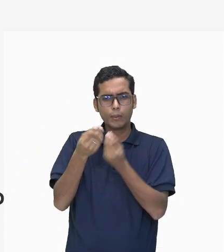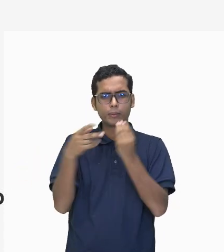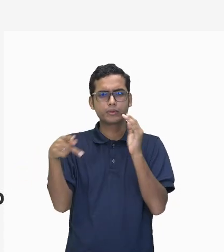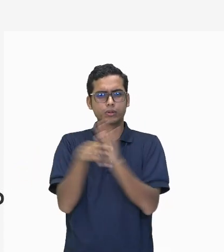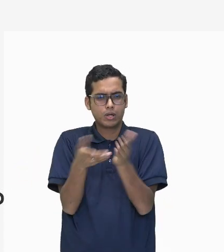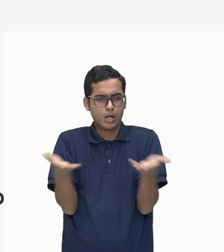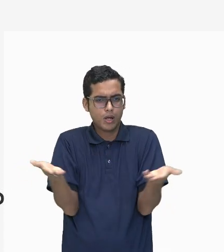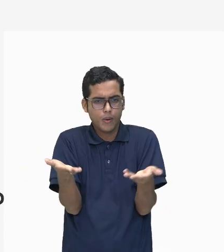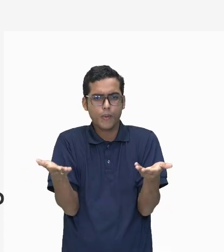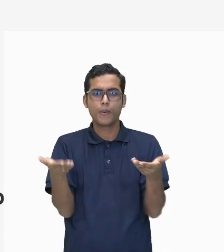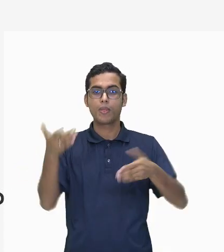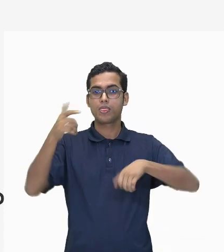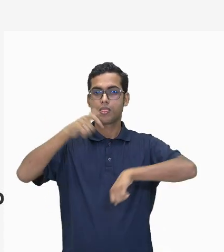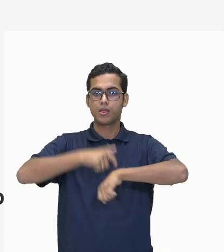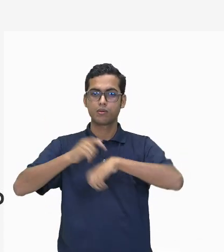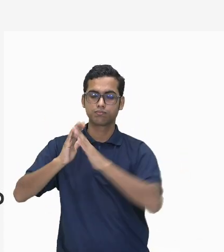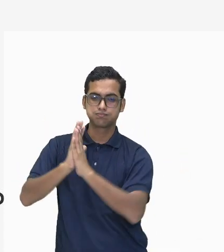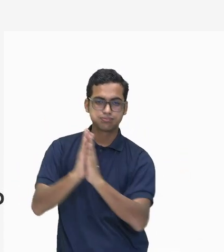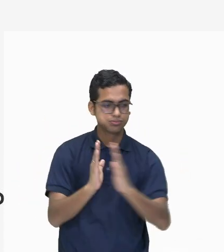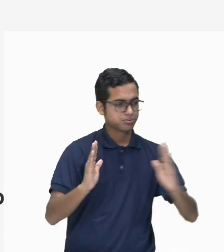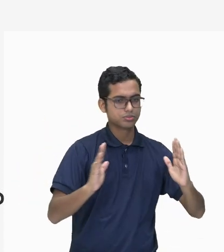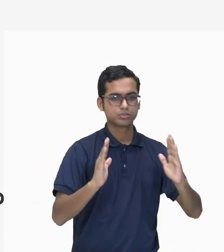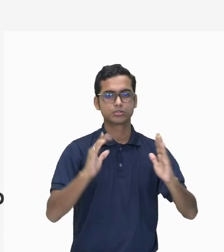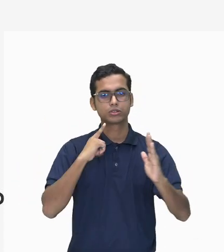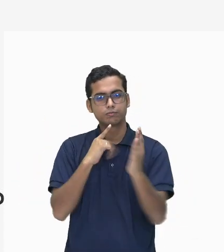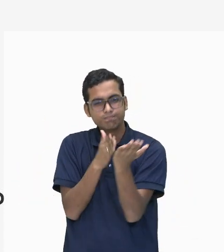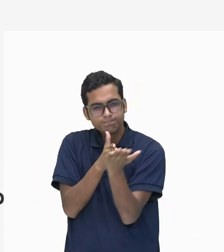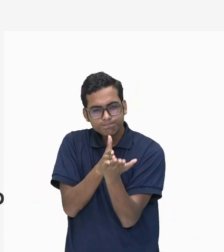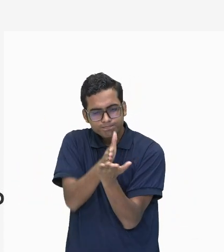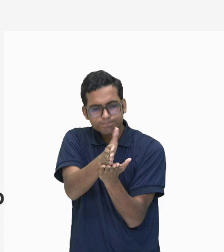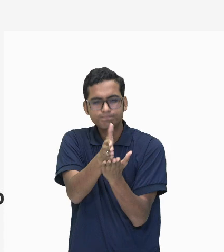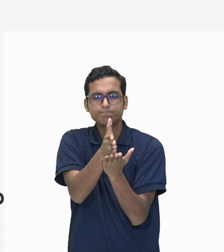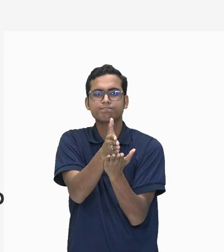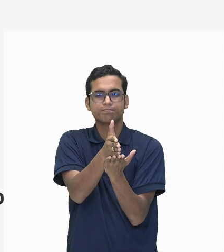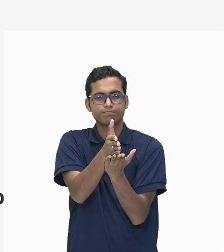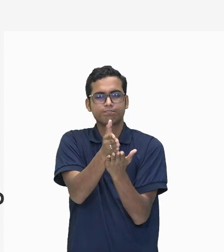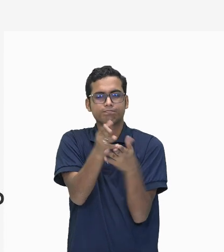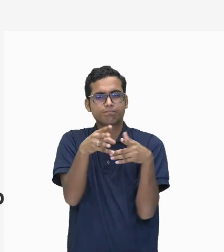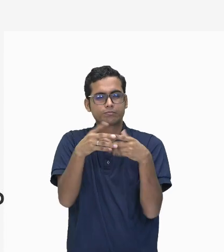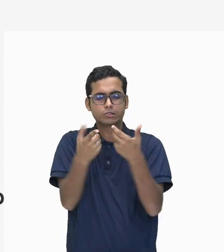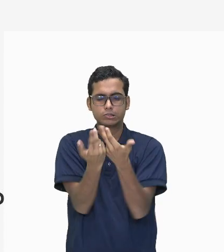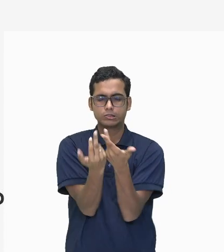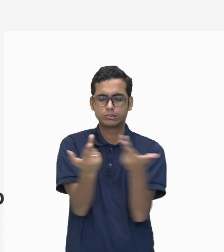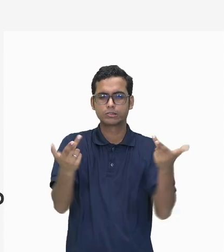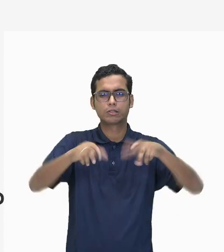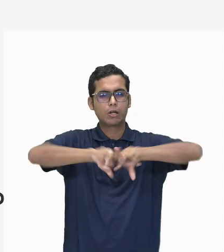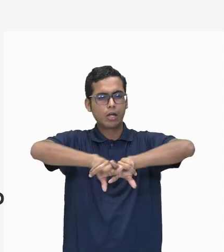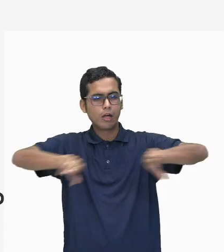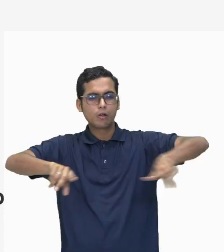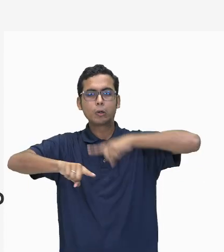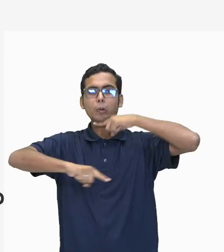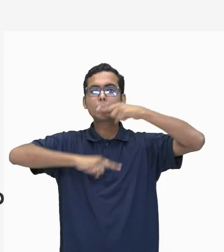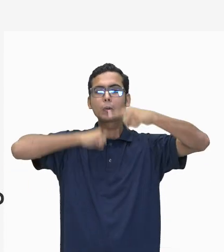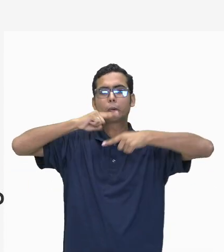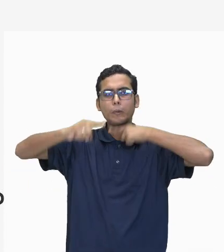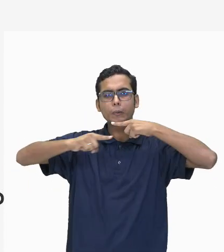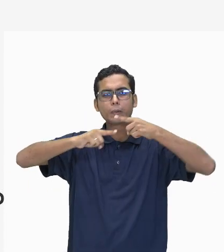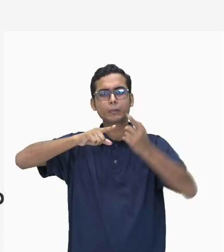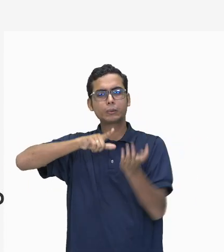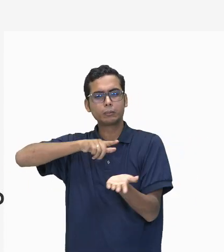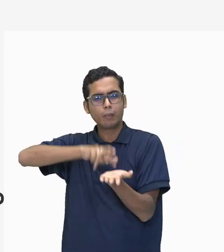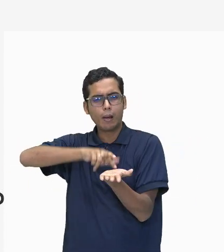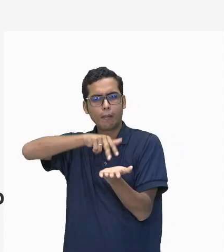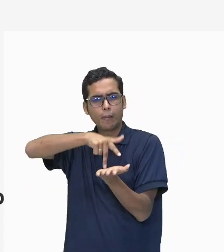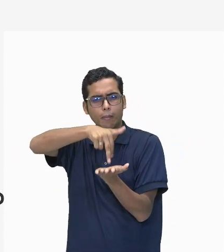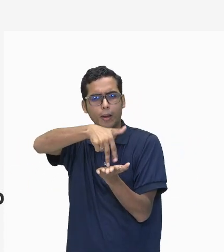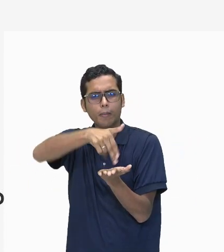Agora, o tempo é que fez, tem um caminho de barro, umedecido de dúvidas. Mas nele, devagar eu vou,